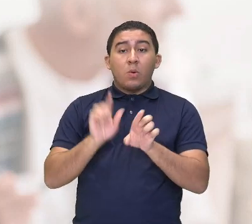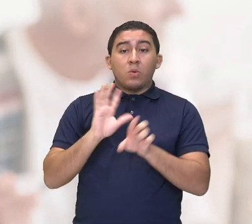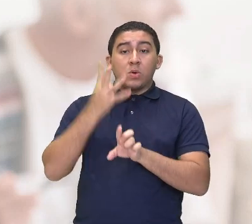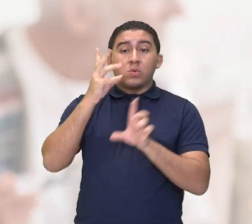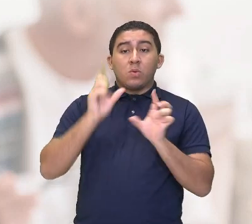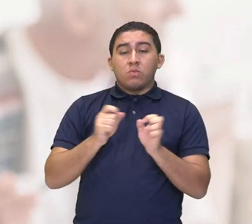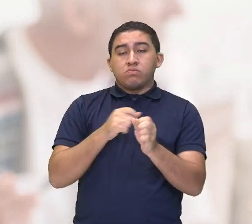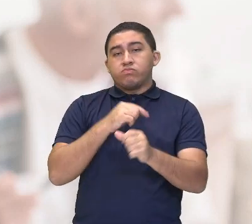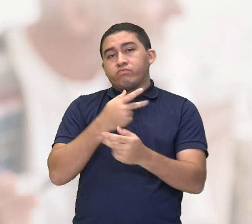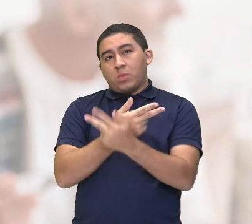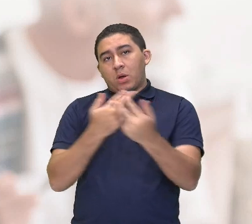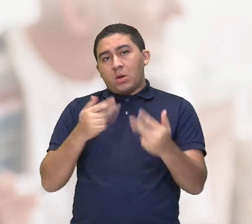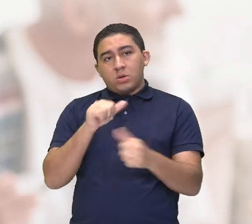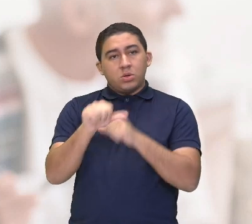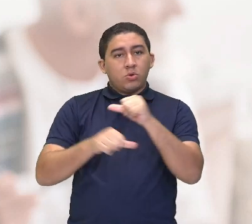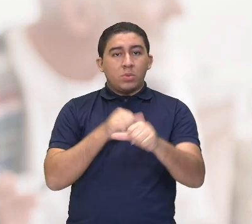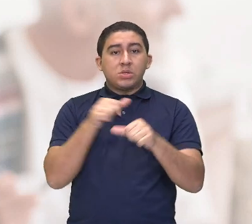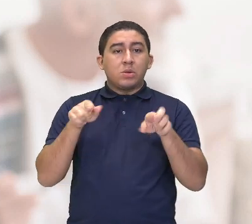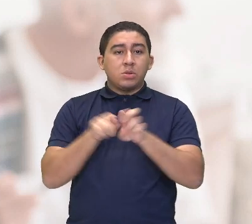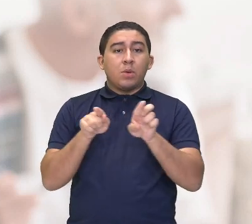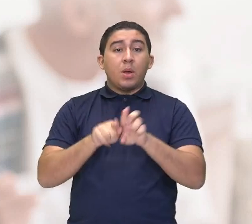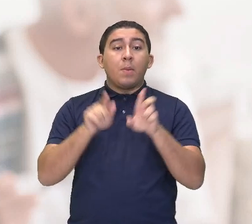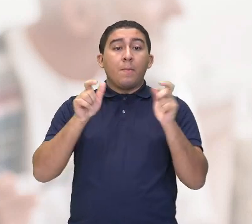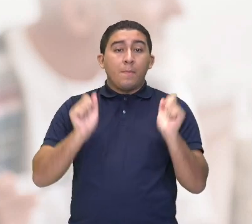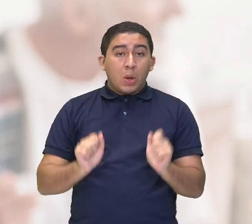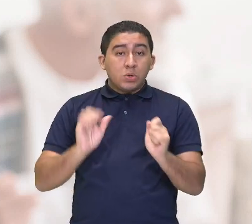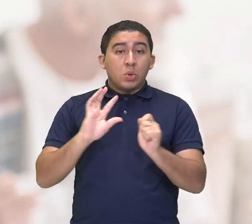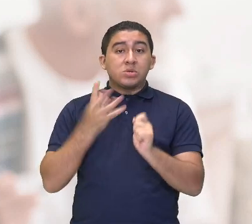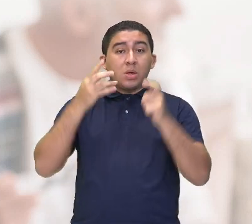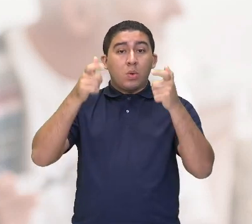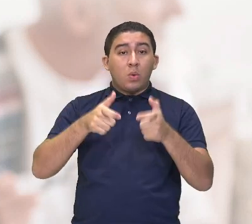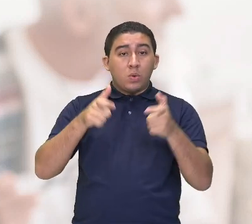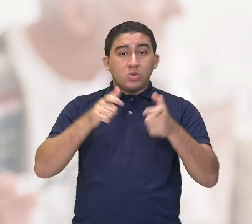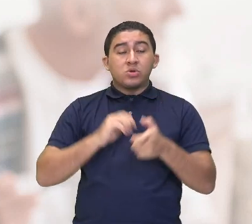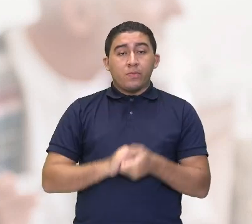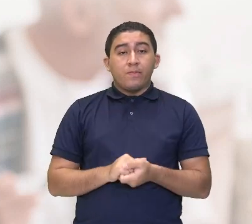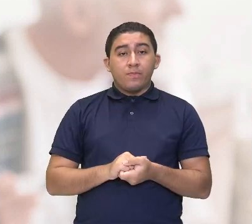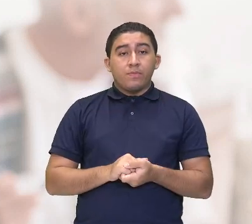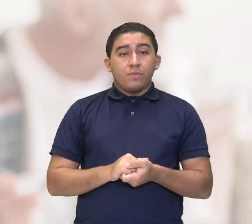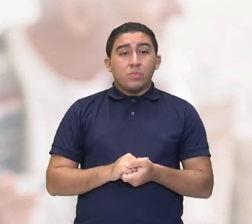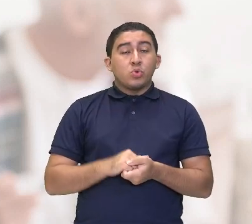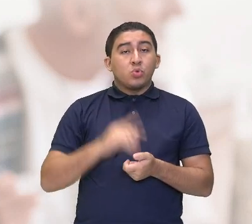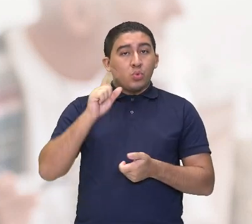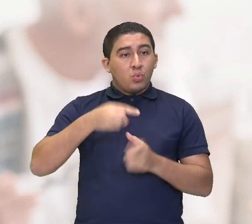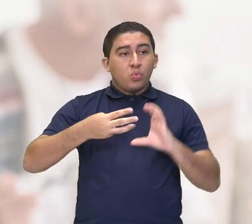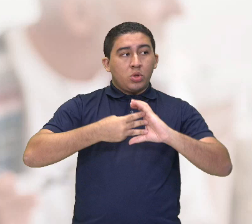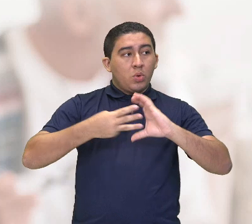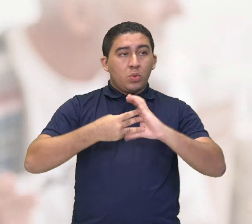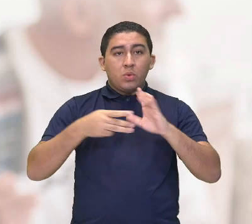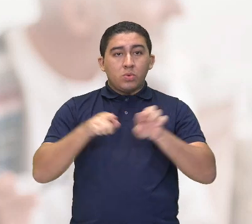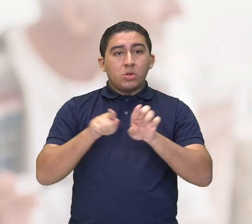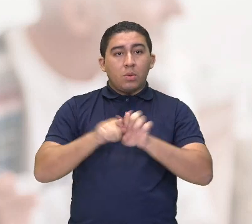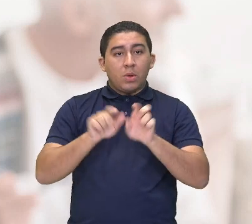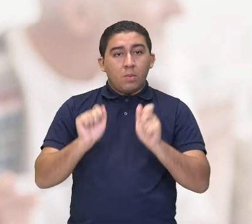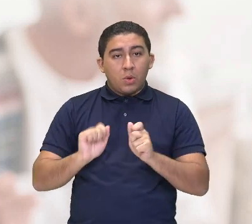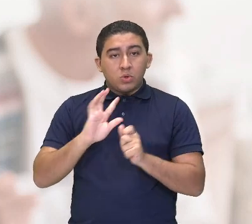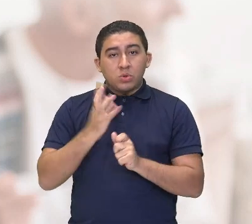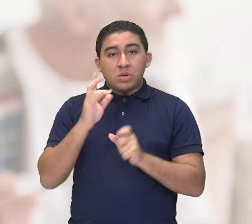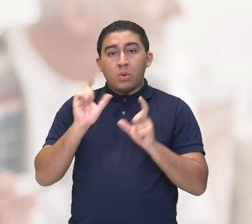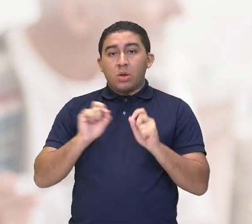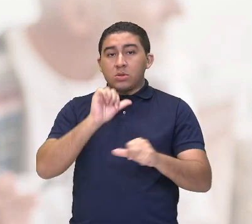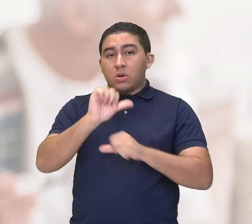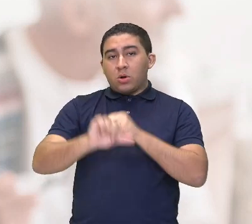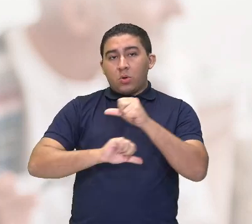diversas mudanças, né? E muito pode acontecer aí também nos neurônios. Também a gente pode observar essas